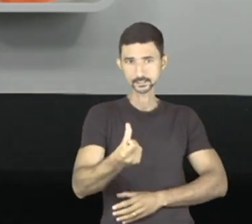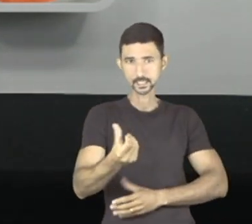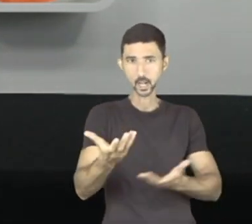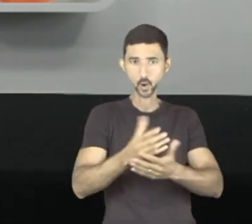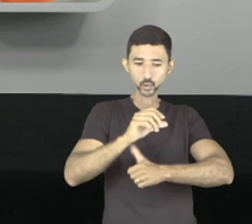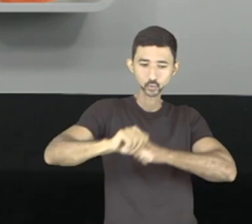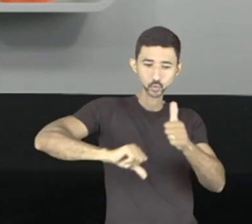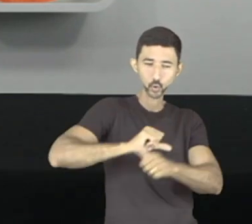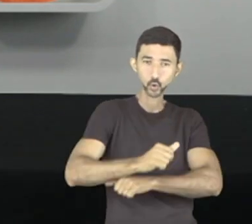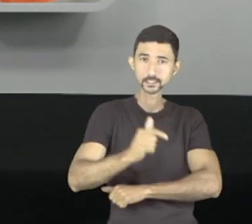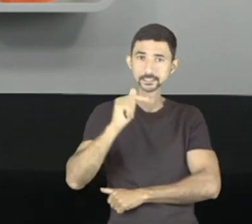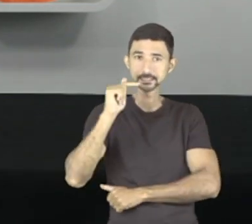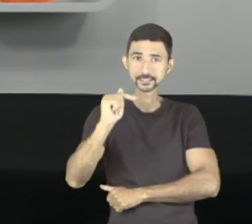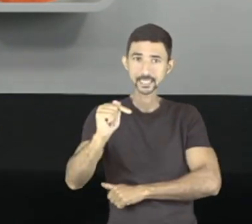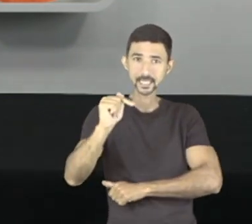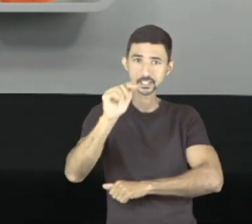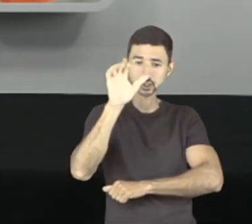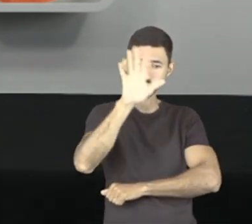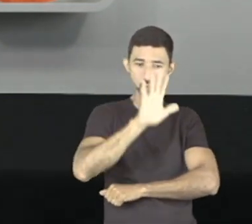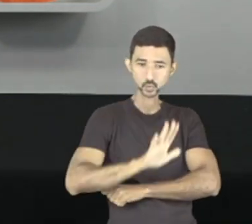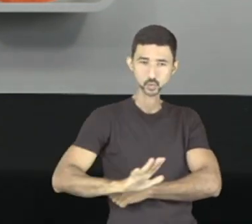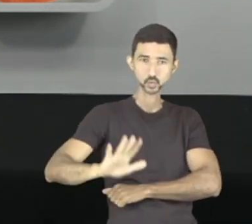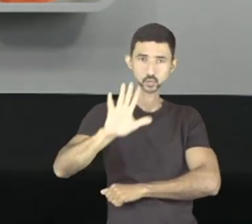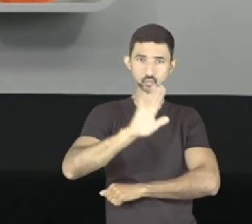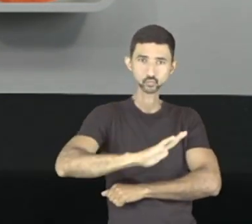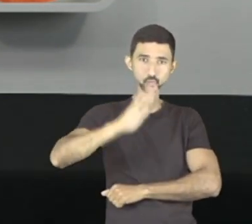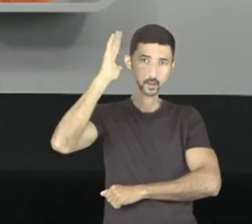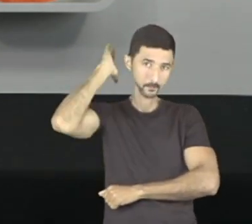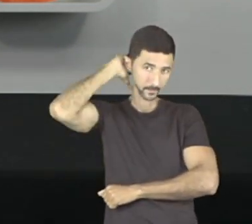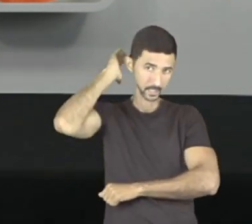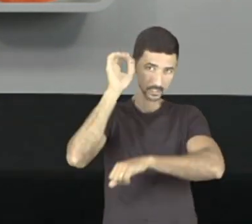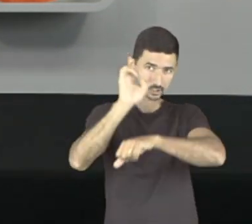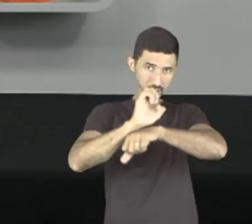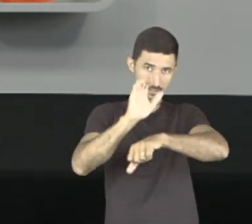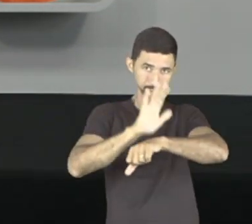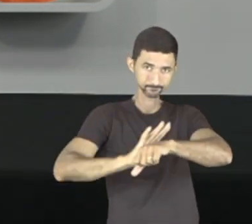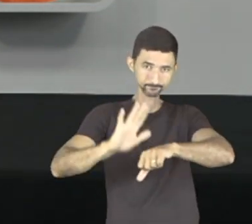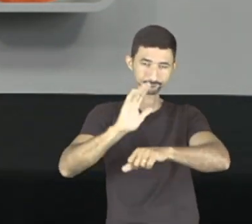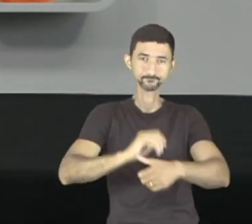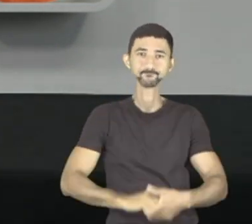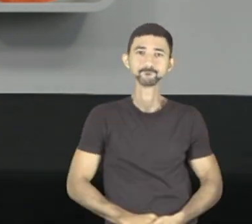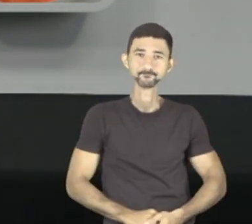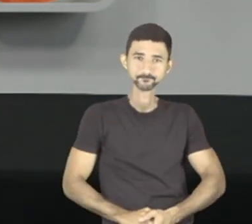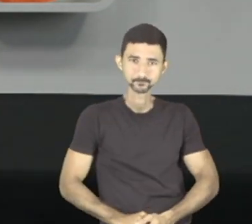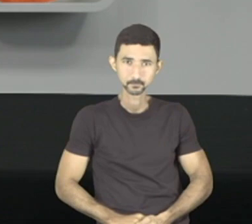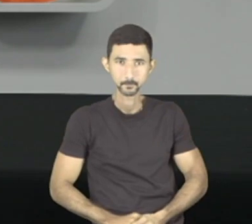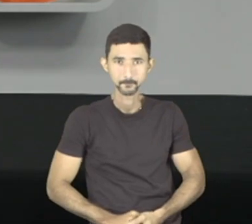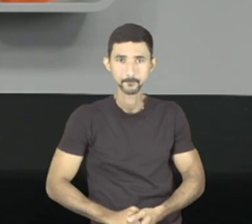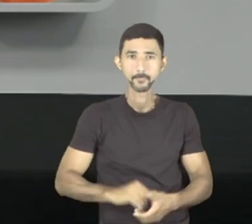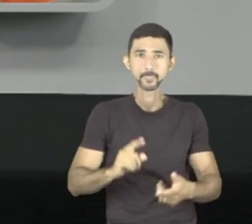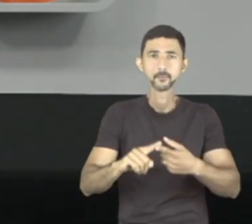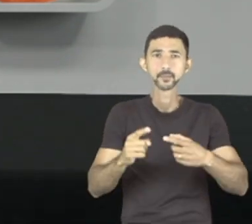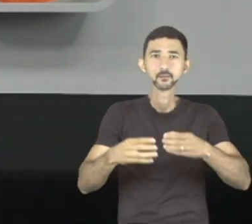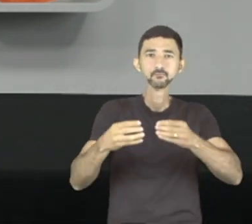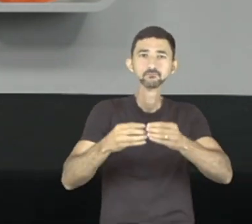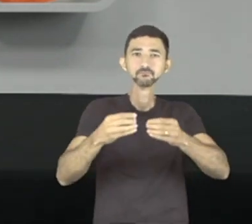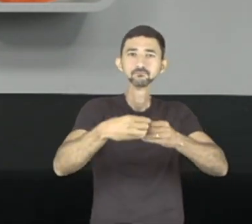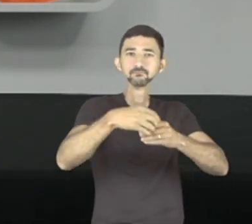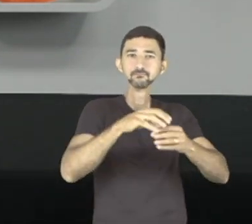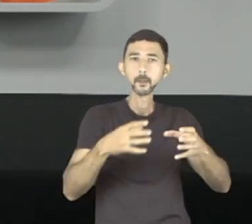E hoje nós temos 7 grandes regiões intermediárias e as suas